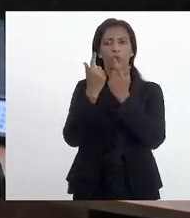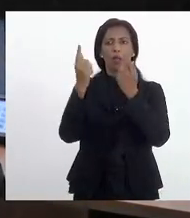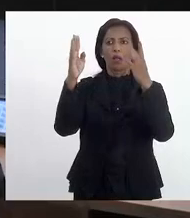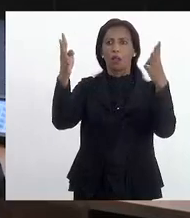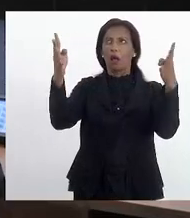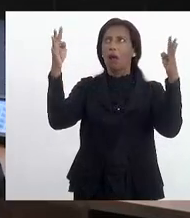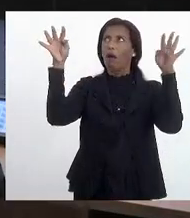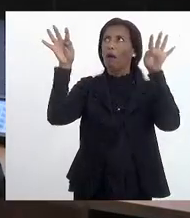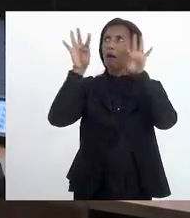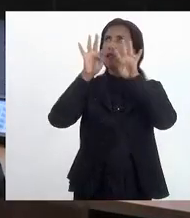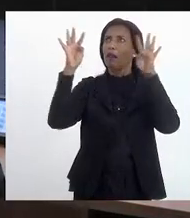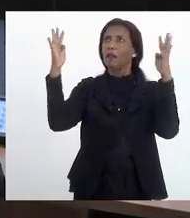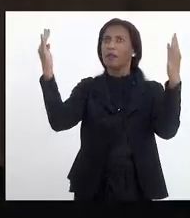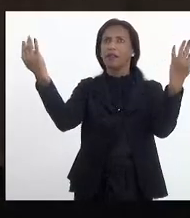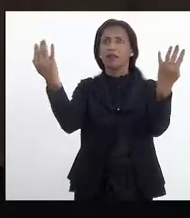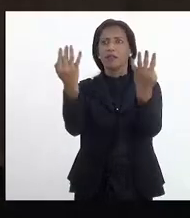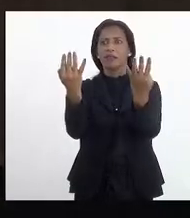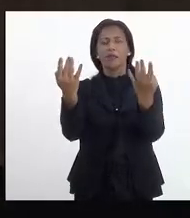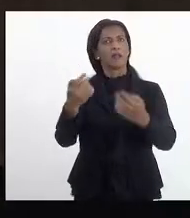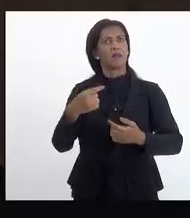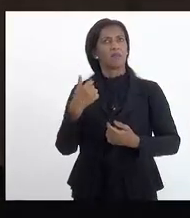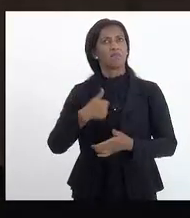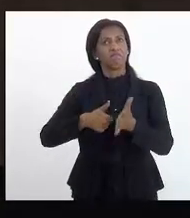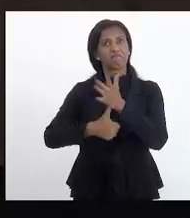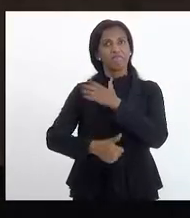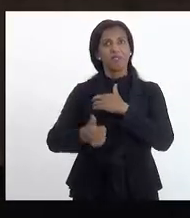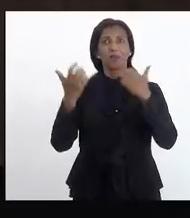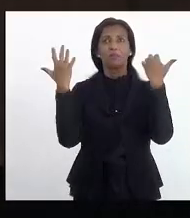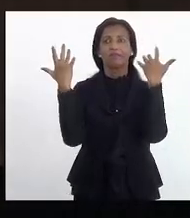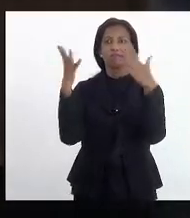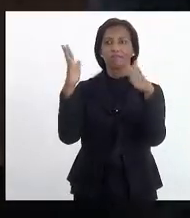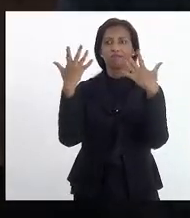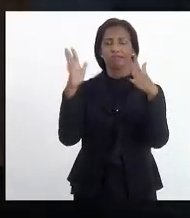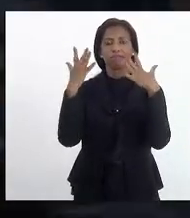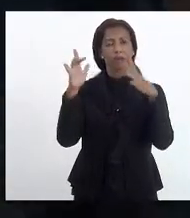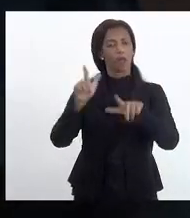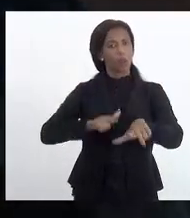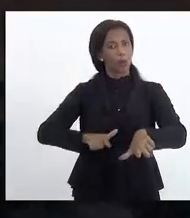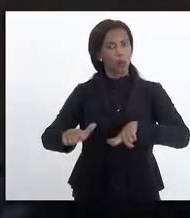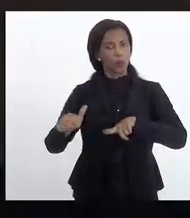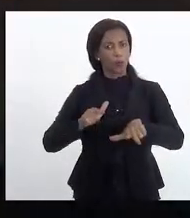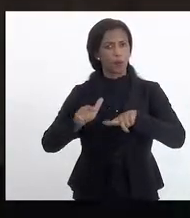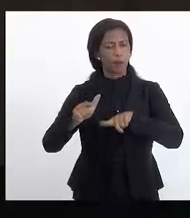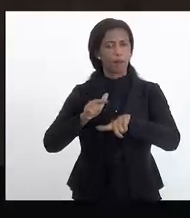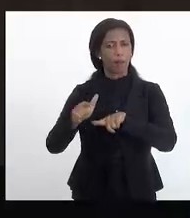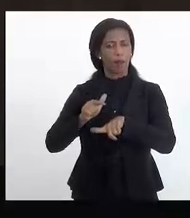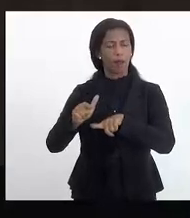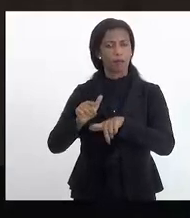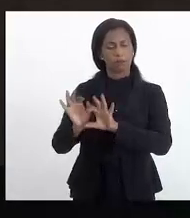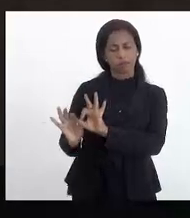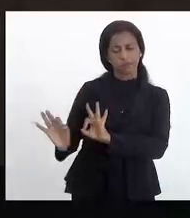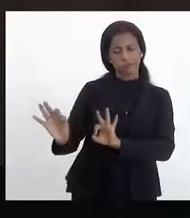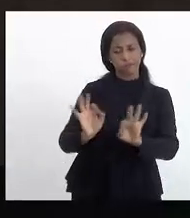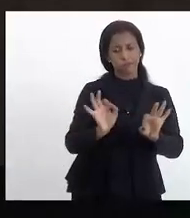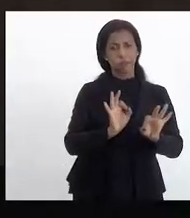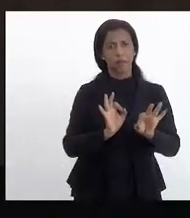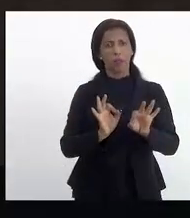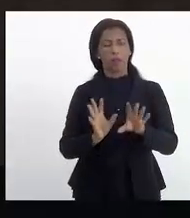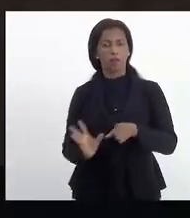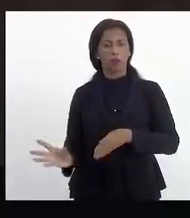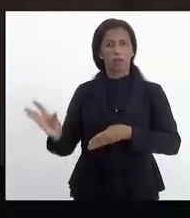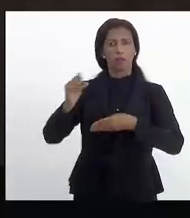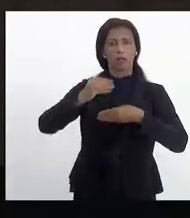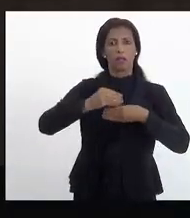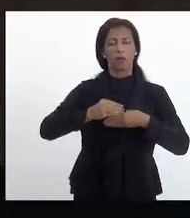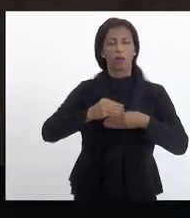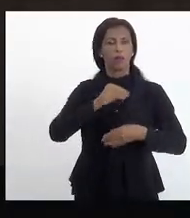galerias. Primeiro, elogiar a iniciativa da construção, não só do projeto, né, que trata da recomposição